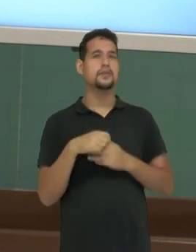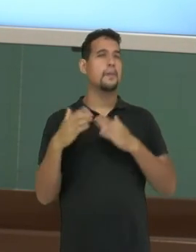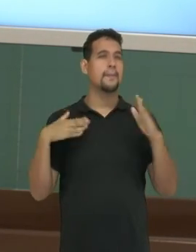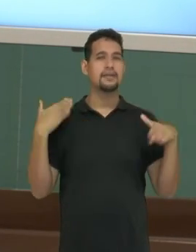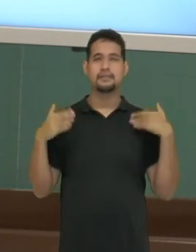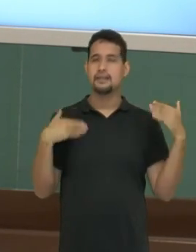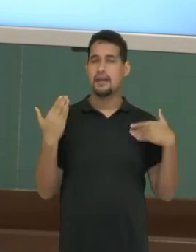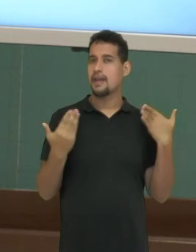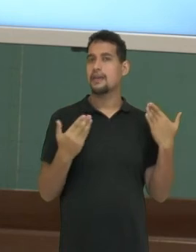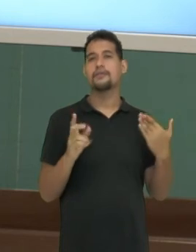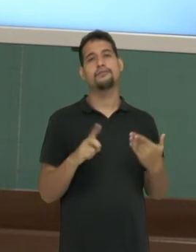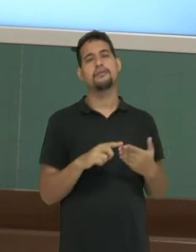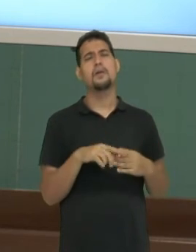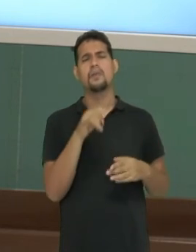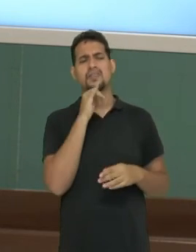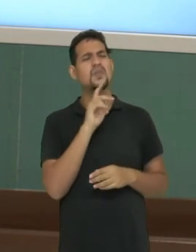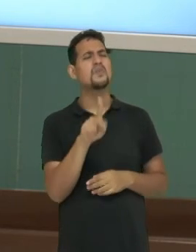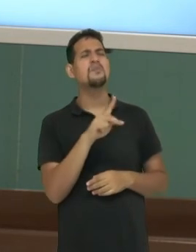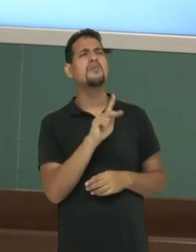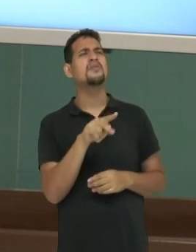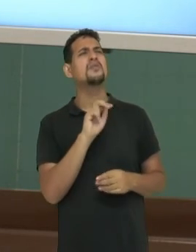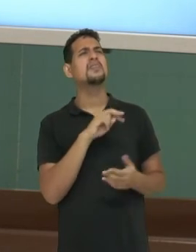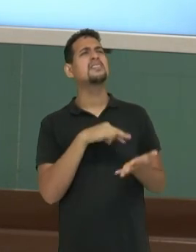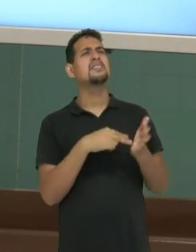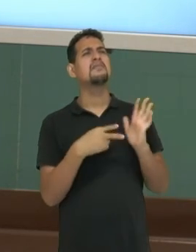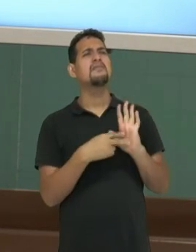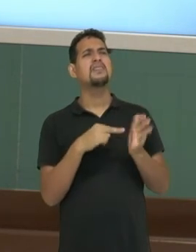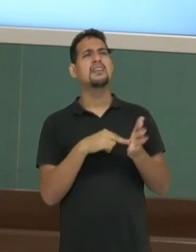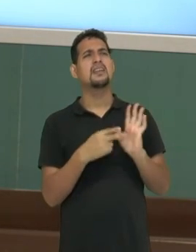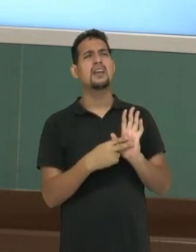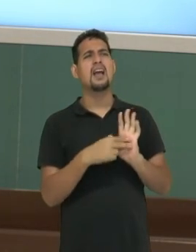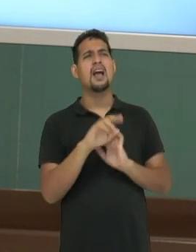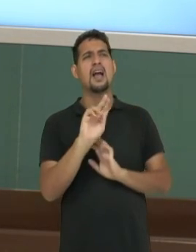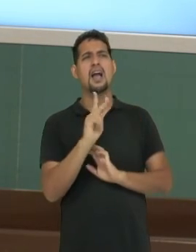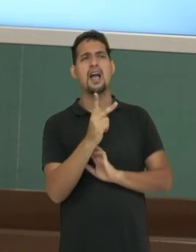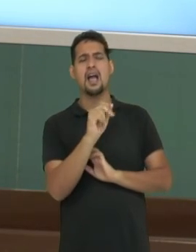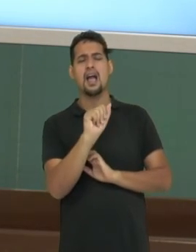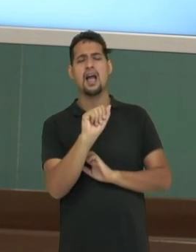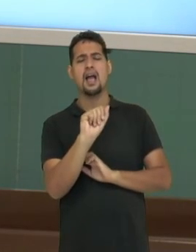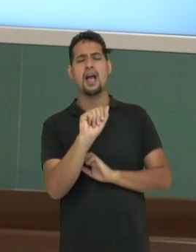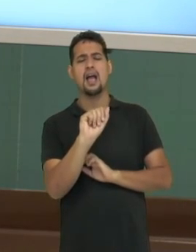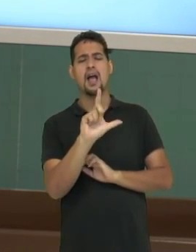ao hispanohablante. Professor, o que é hispanohablante? Falante de